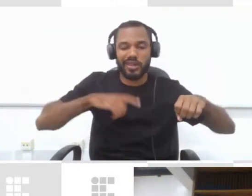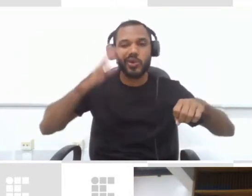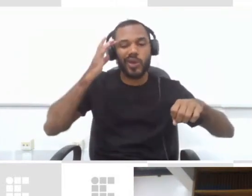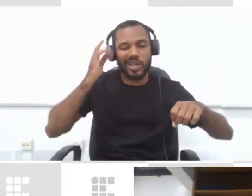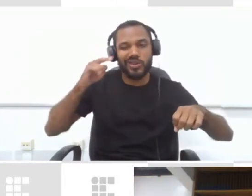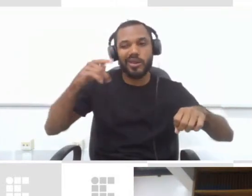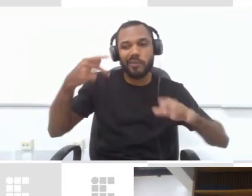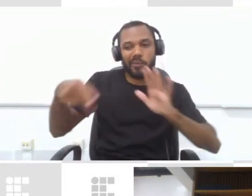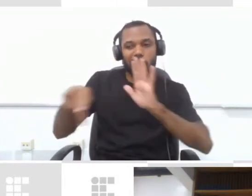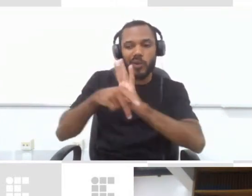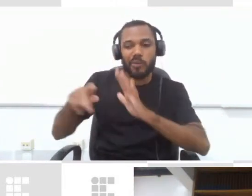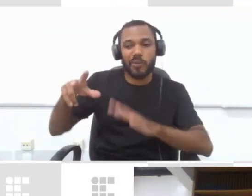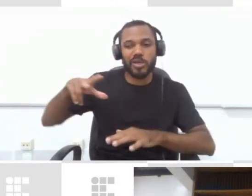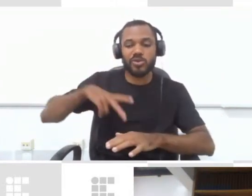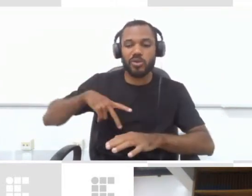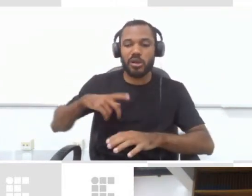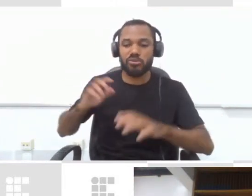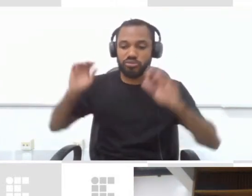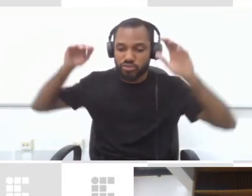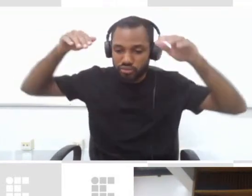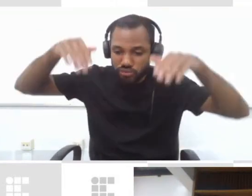pessoal, é extremamente